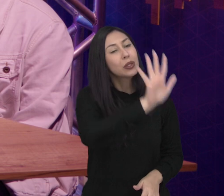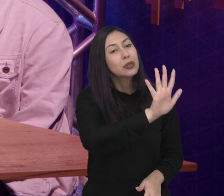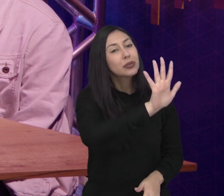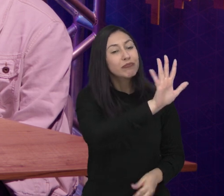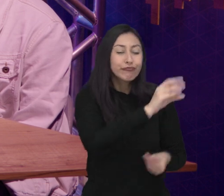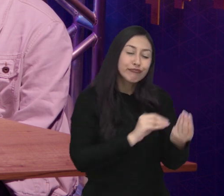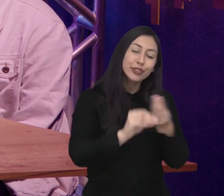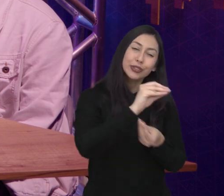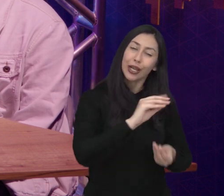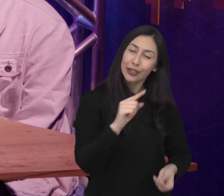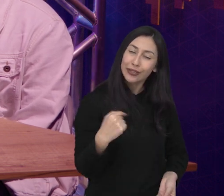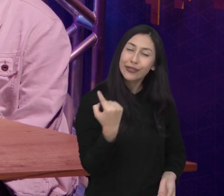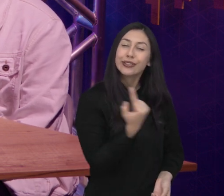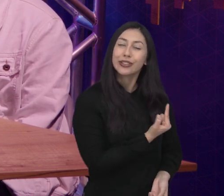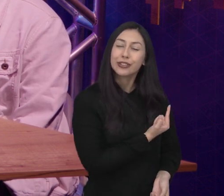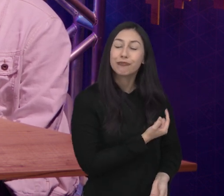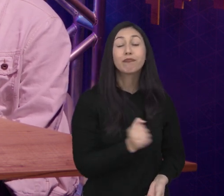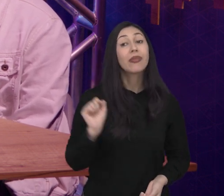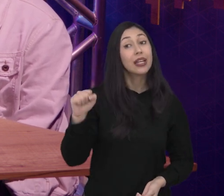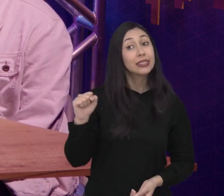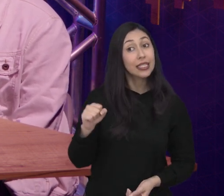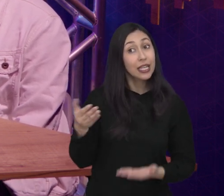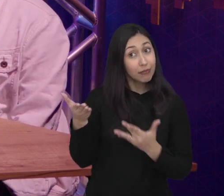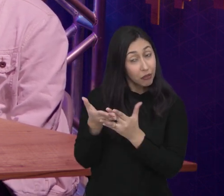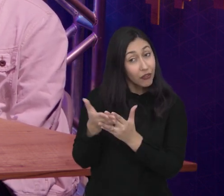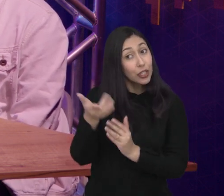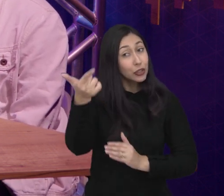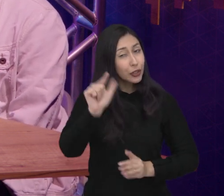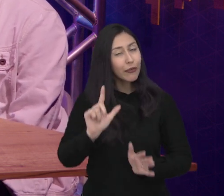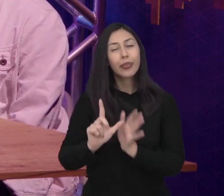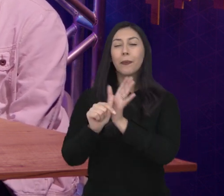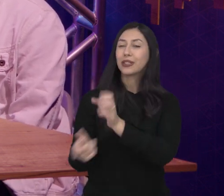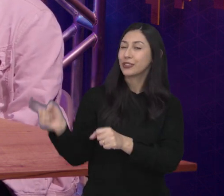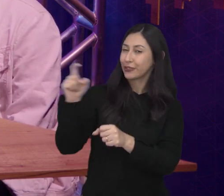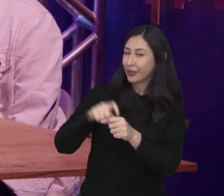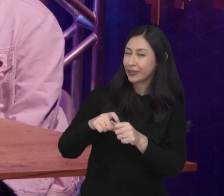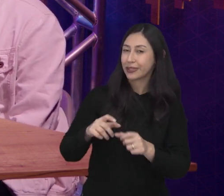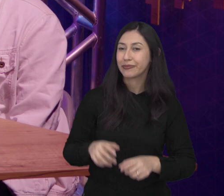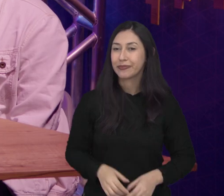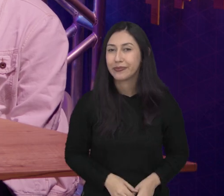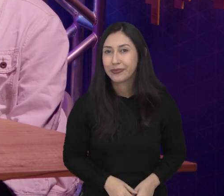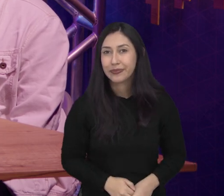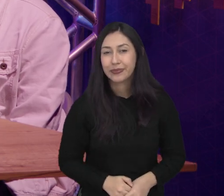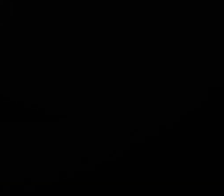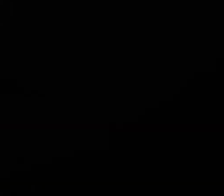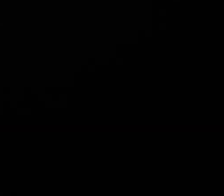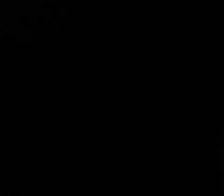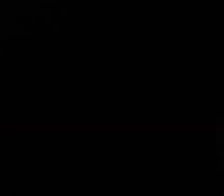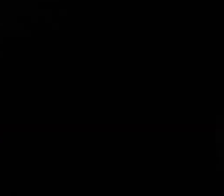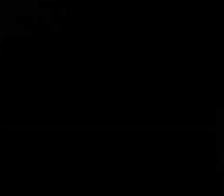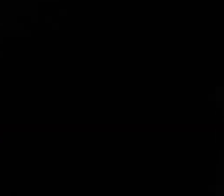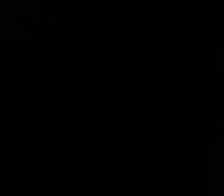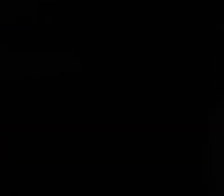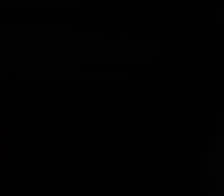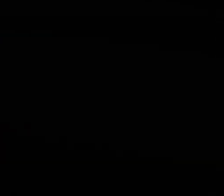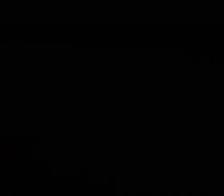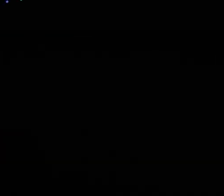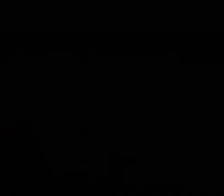aí do que somos e do nosso povo. É isso aí, pessoal. Mais um intervalinho, a gente volta já.